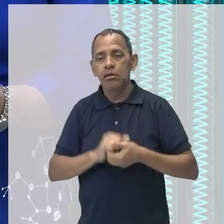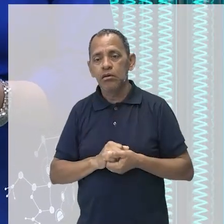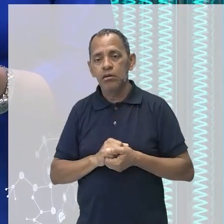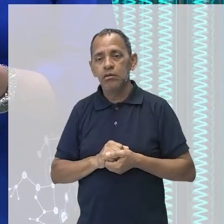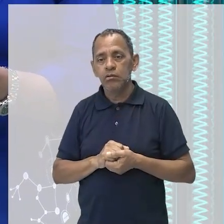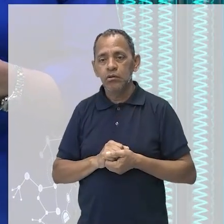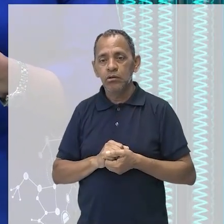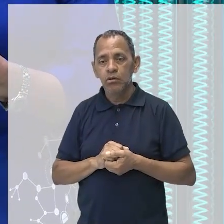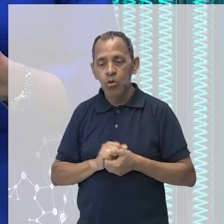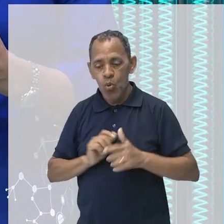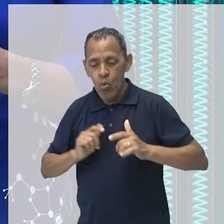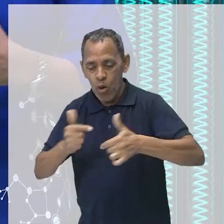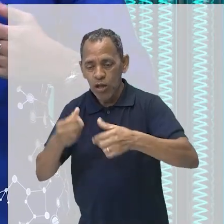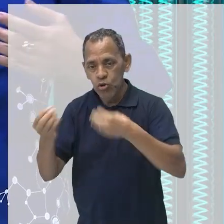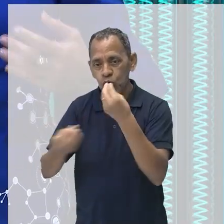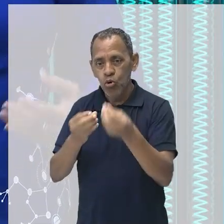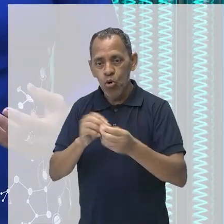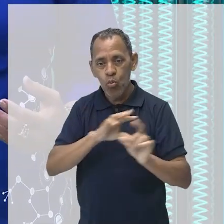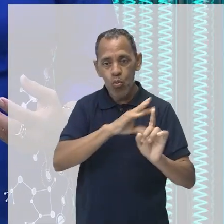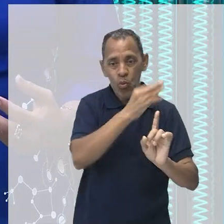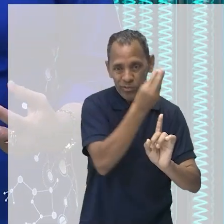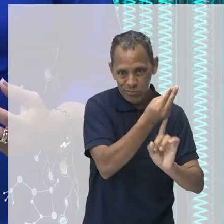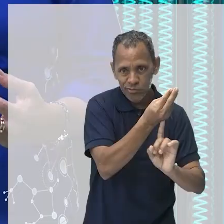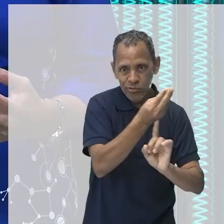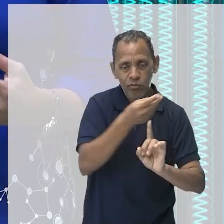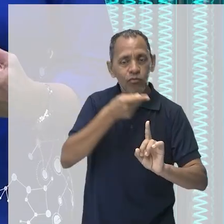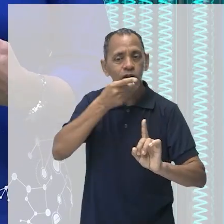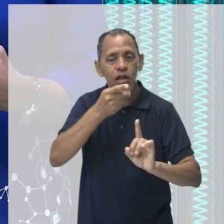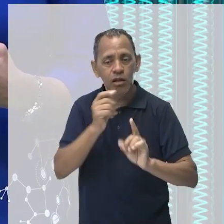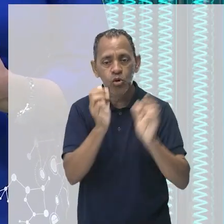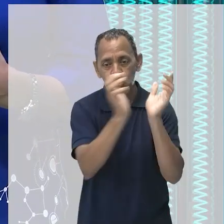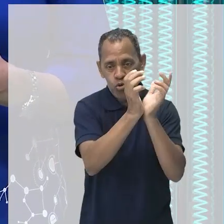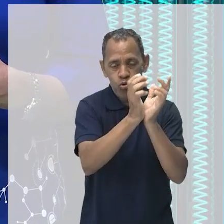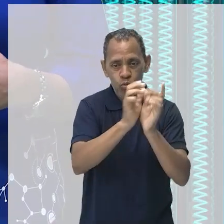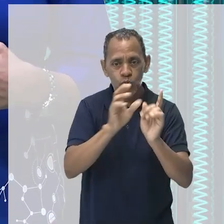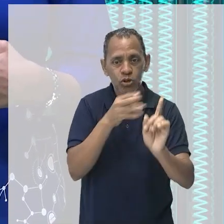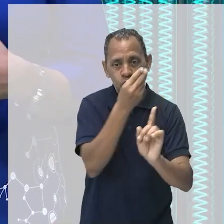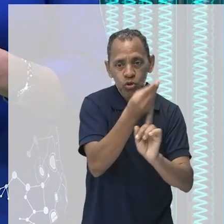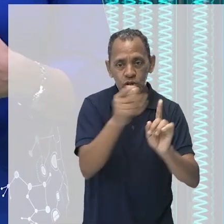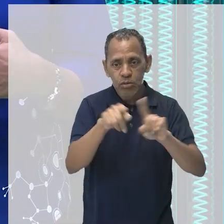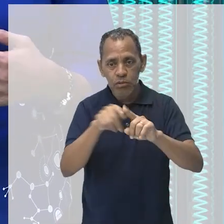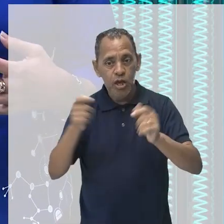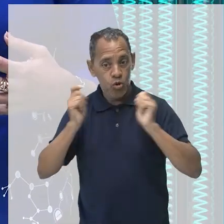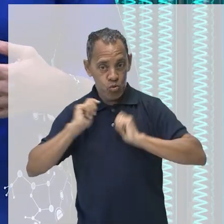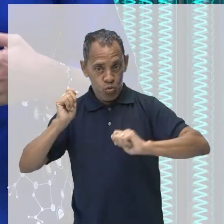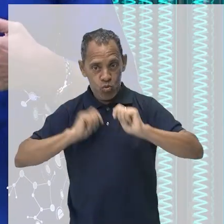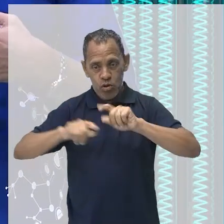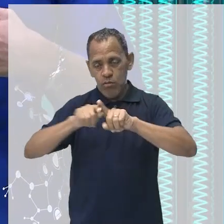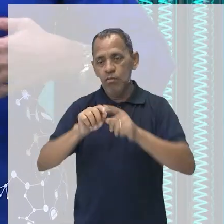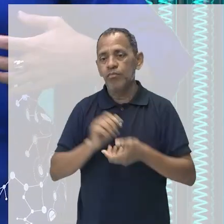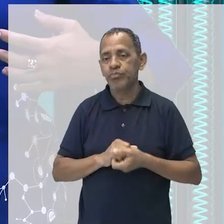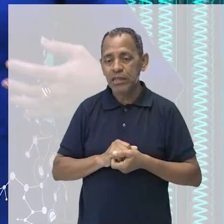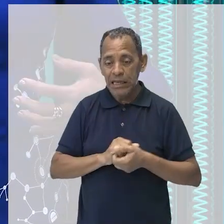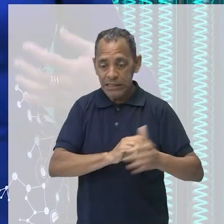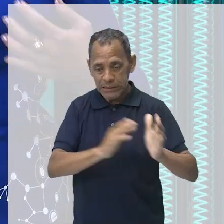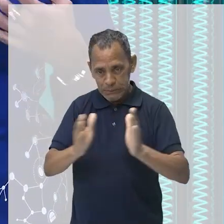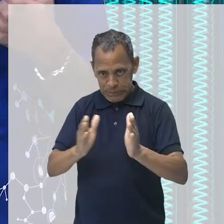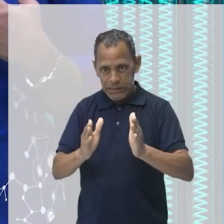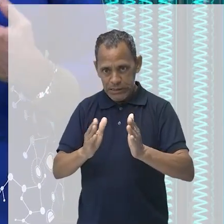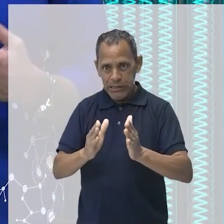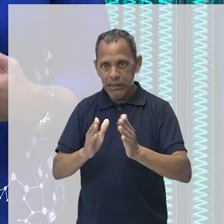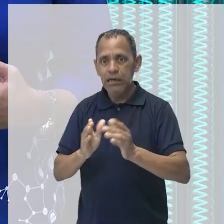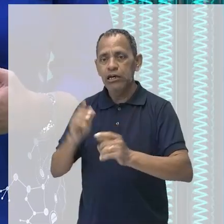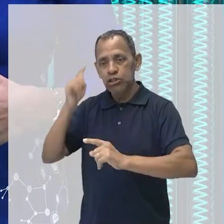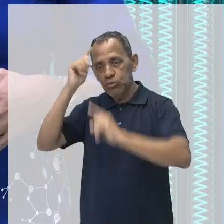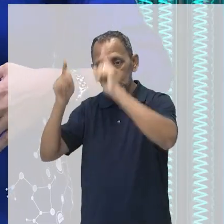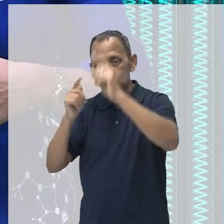ali em que um ator vai falar, ou seja, um grupo de atores. Então essa parte de improviso é muito importante, para ele conhecer também o